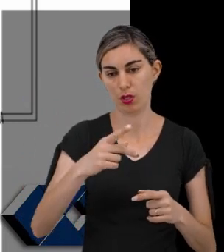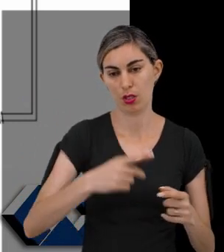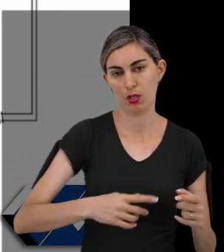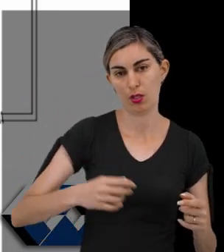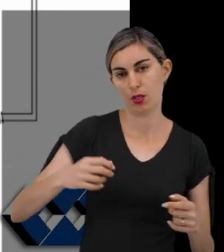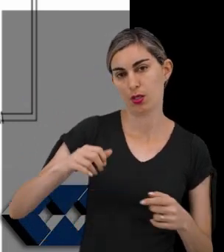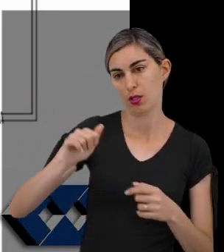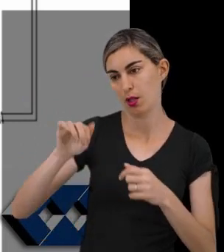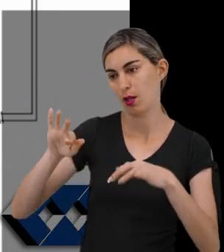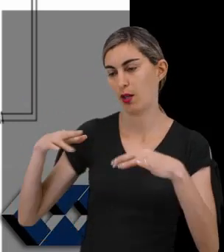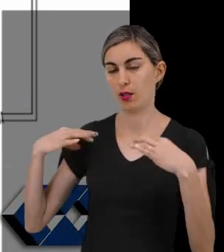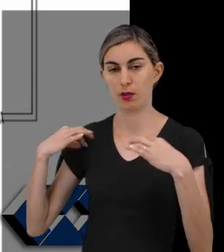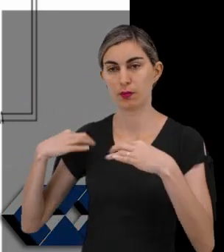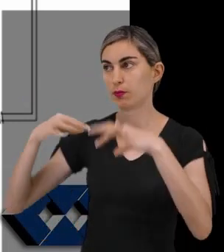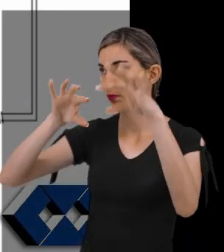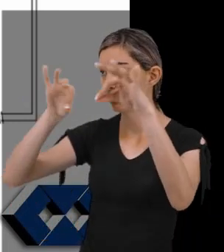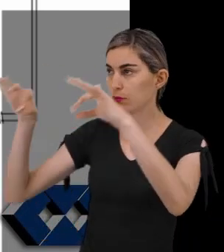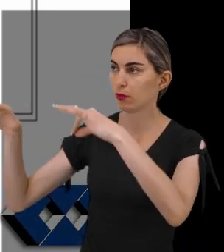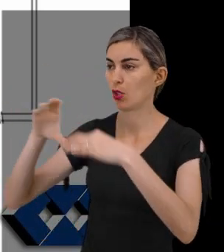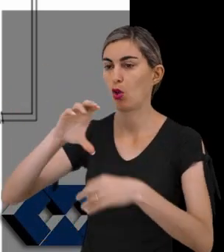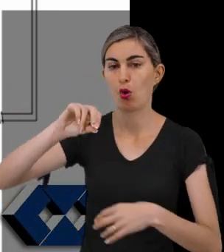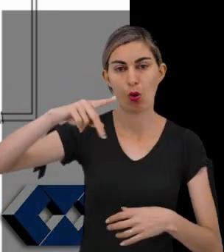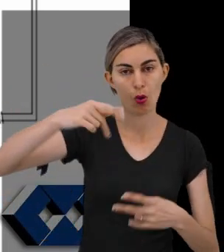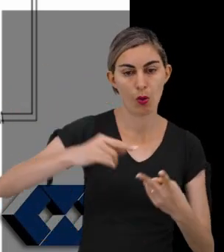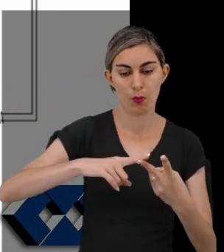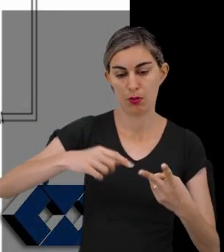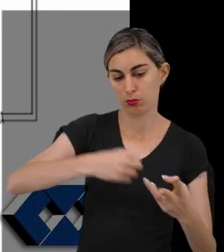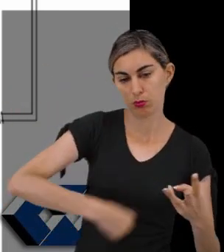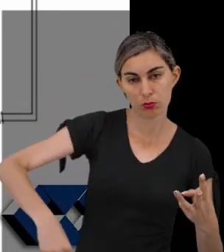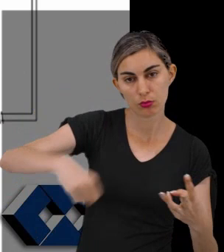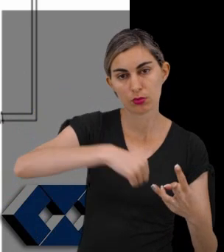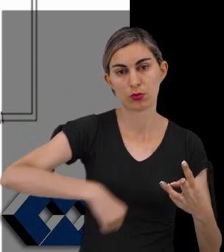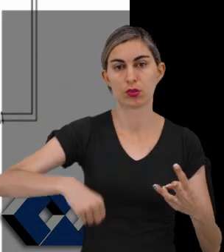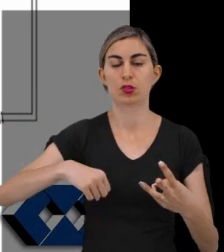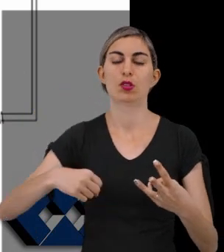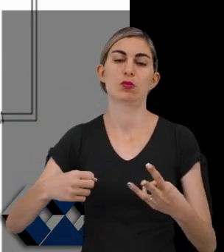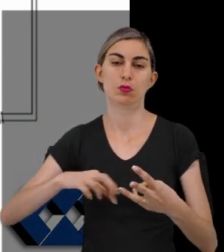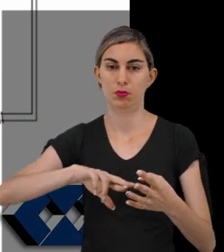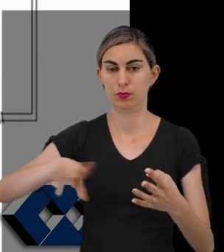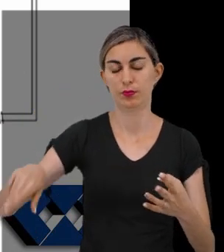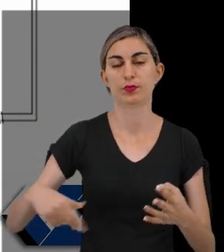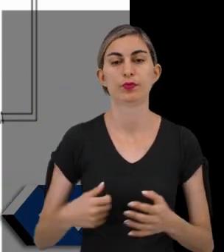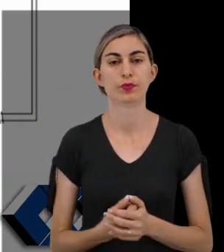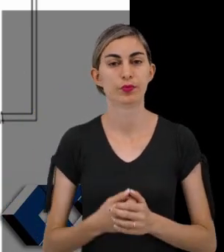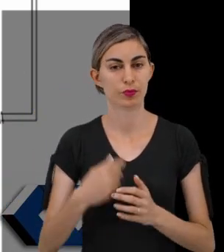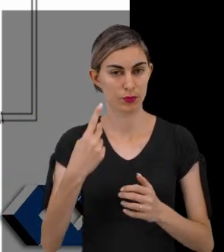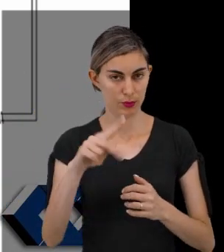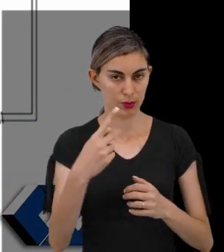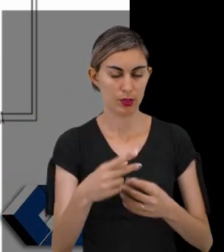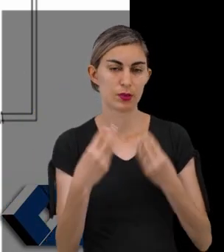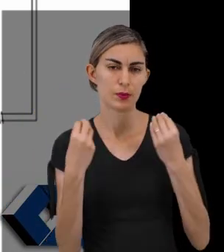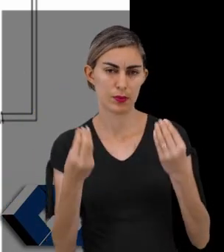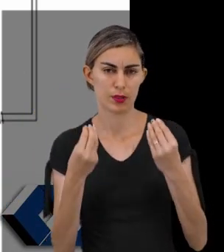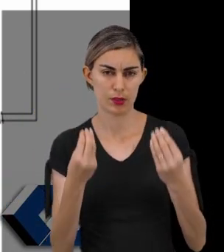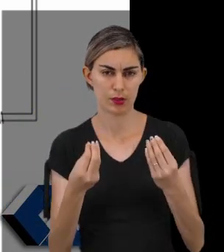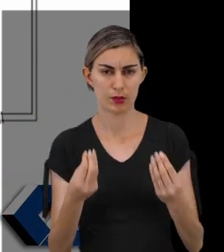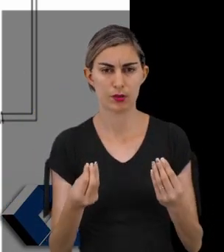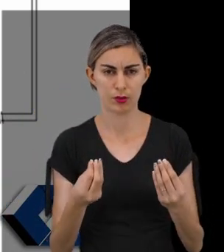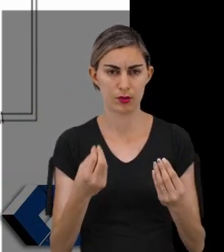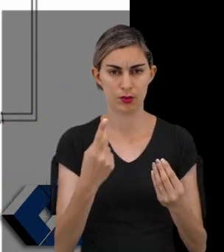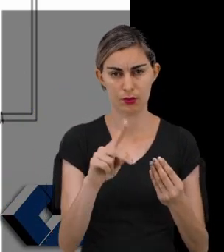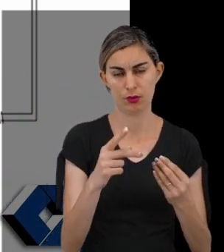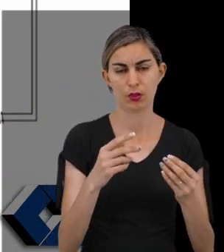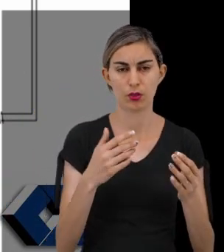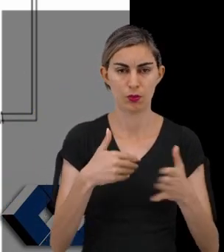de serviço, como por exemplo copa, cozinha e área de serviço. Isso é para que, se